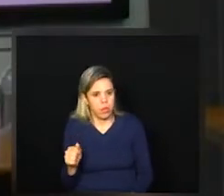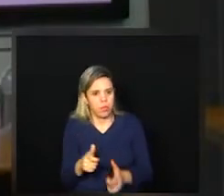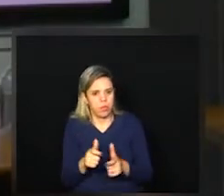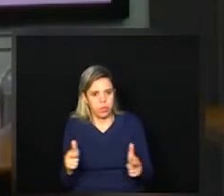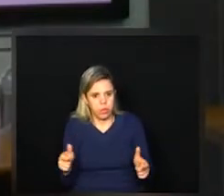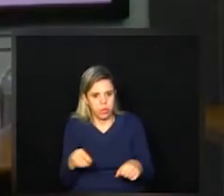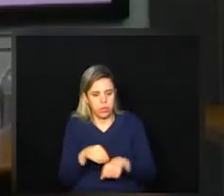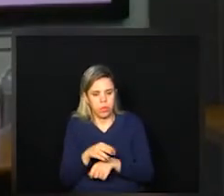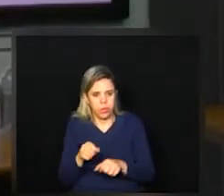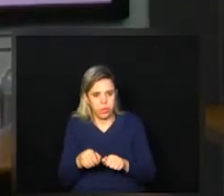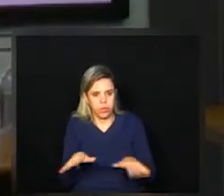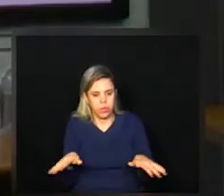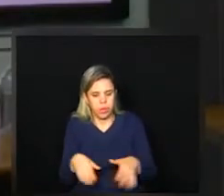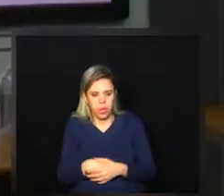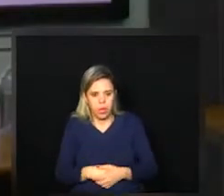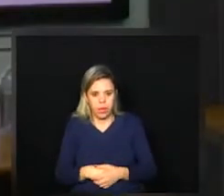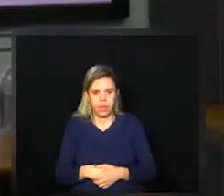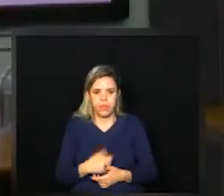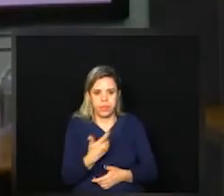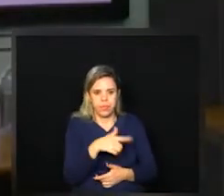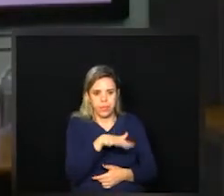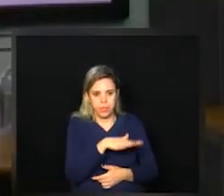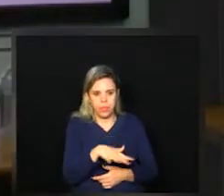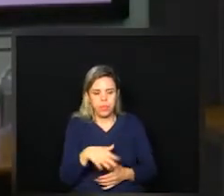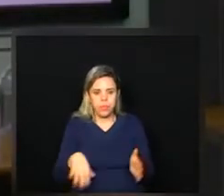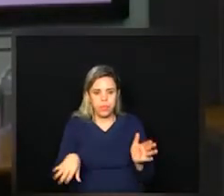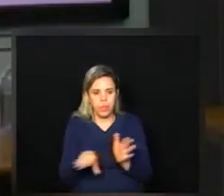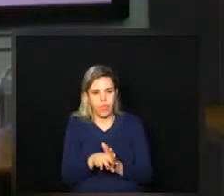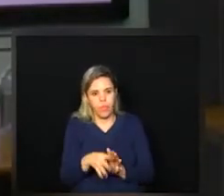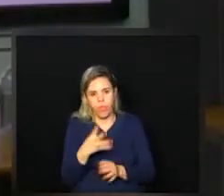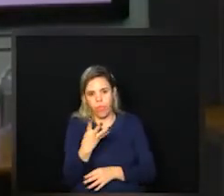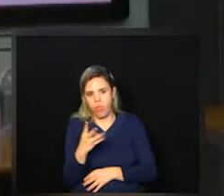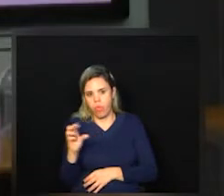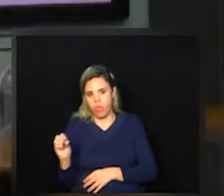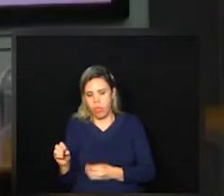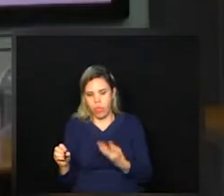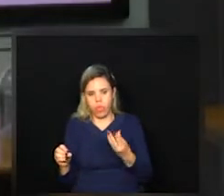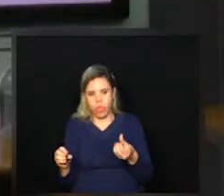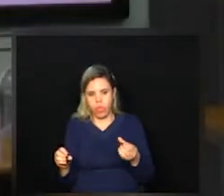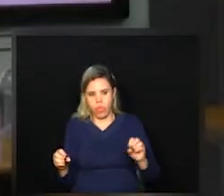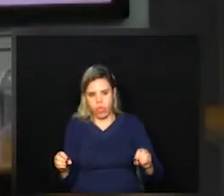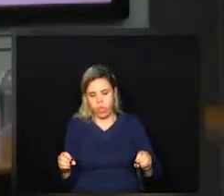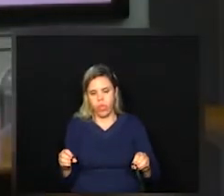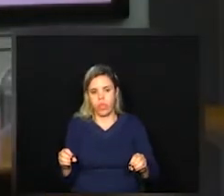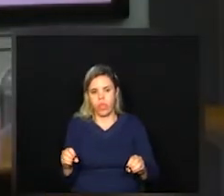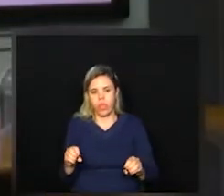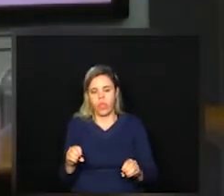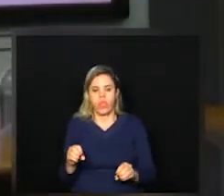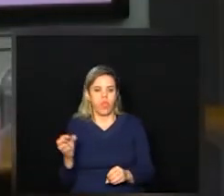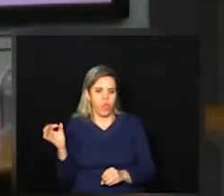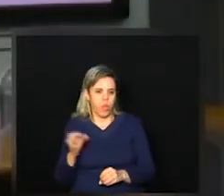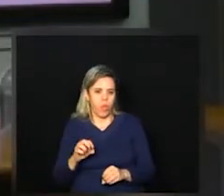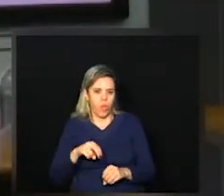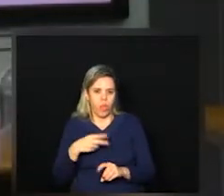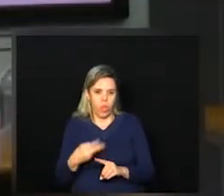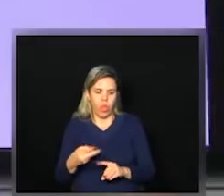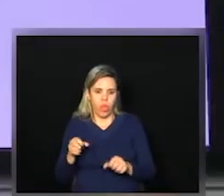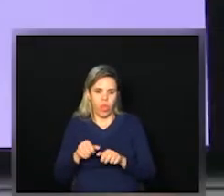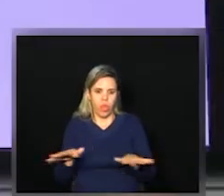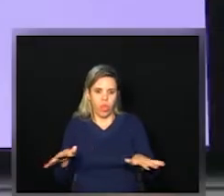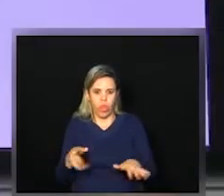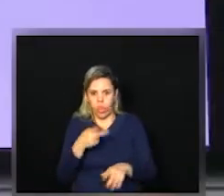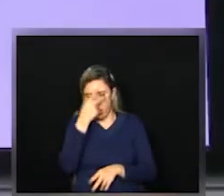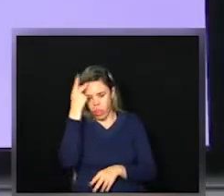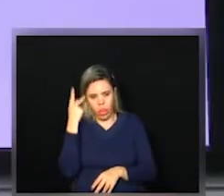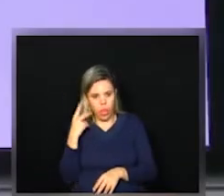maior transmissibilidade que as outras, ela chega a ser de 40% a 60% mais transmissível. Aqui, cada uma